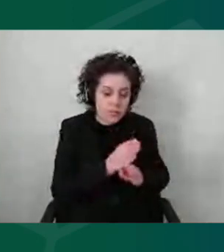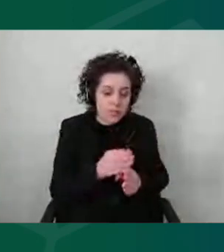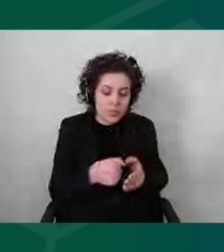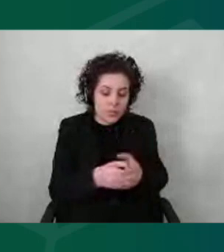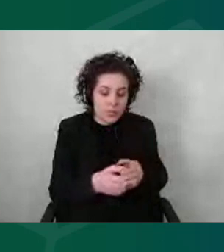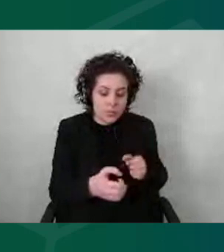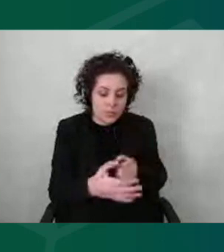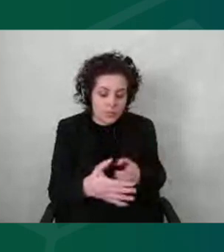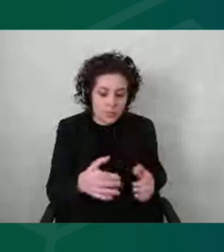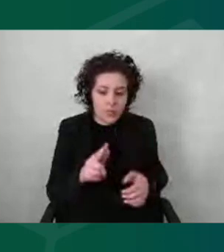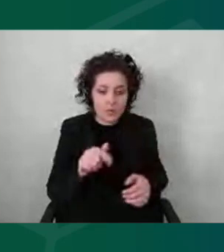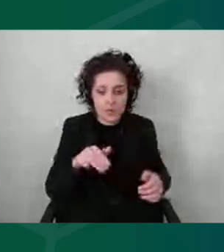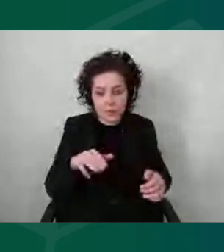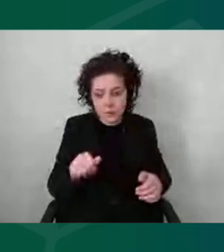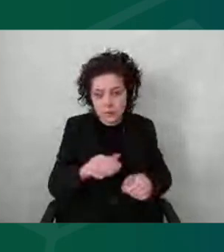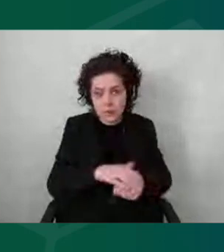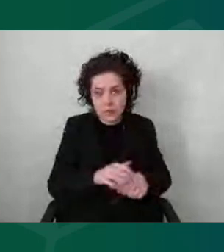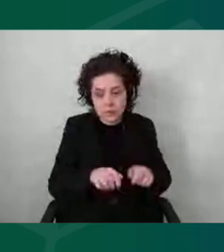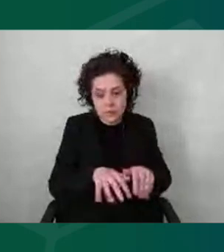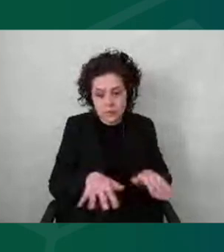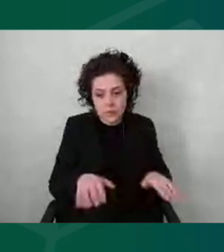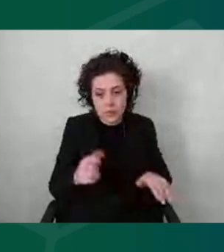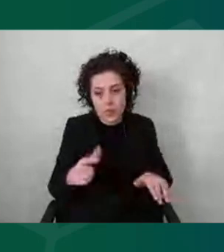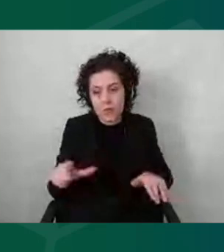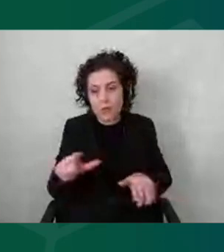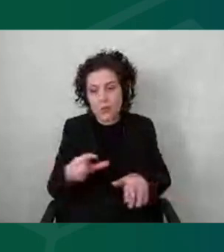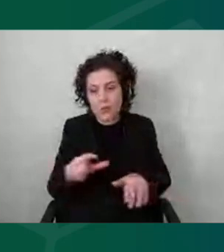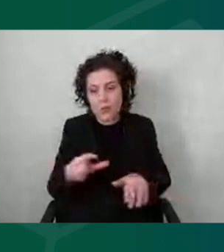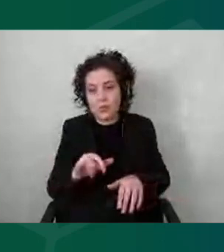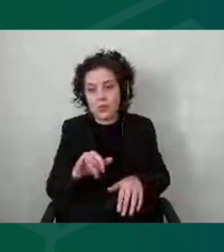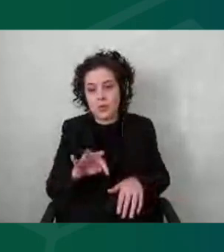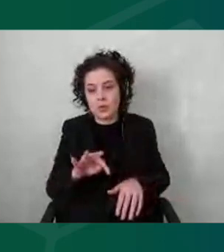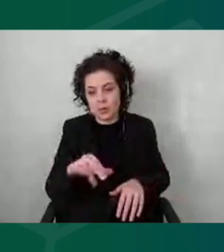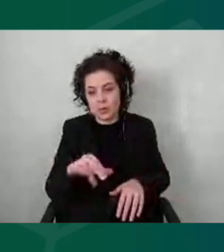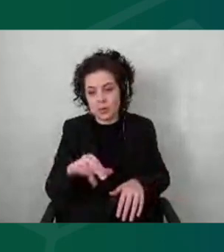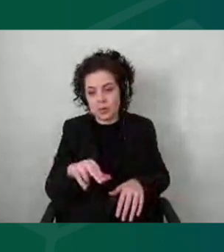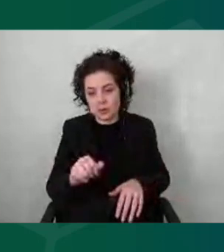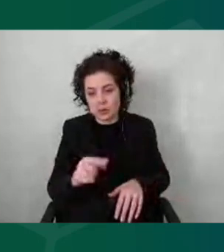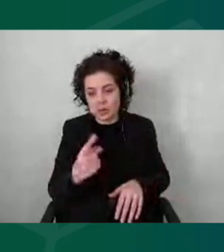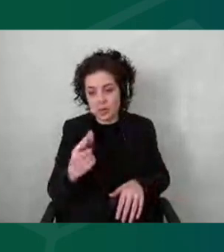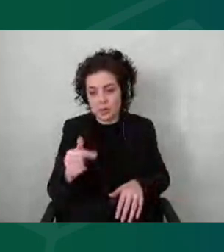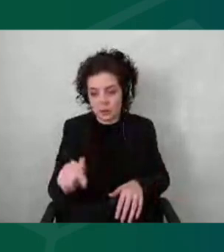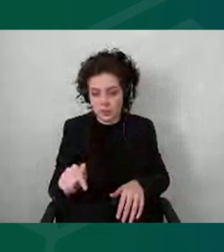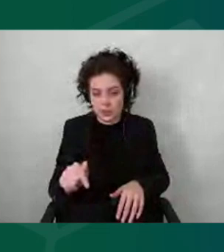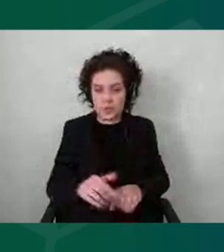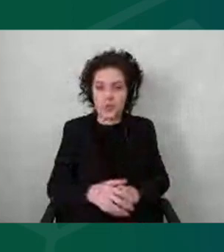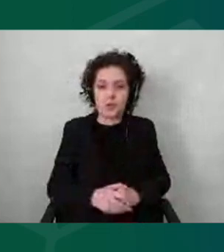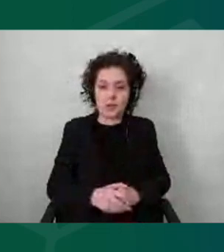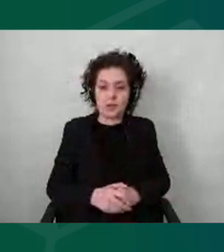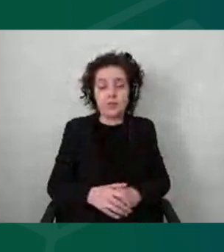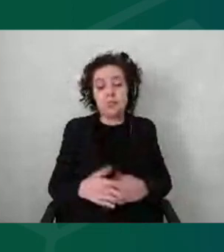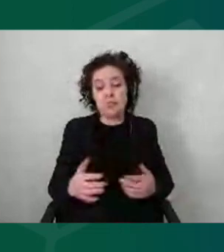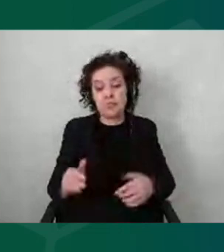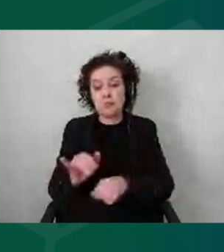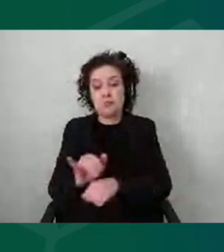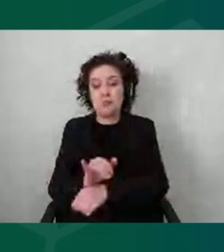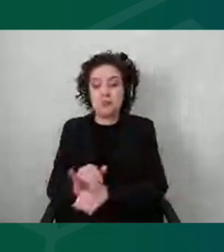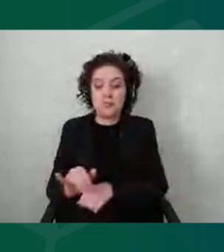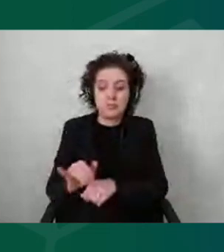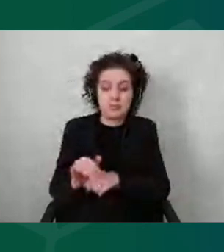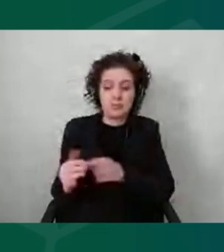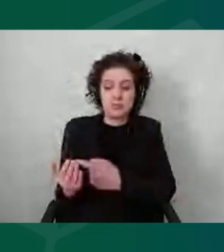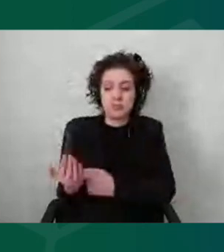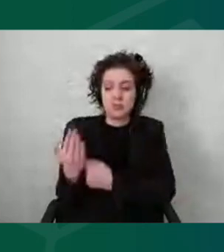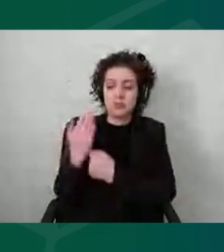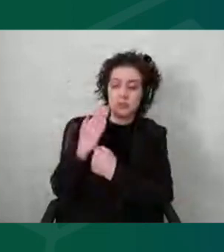as células que produzem interleucina 17. Então, são ferramentas que vão nos auxiliar a